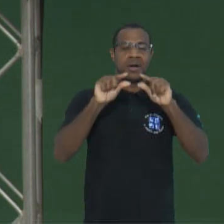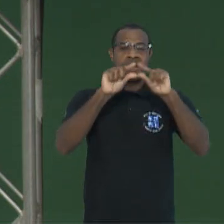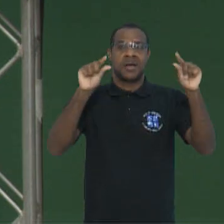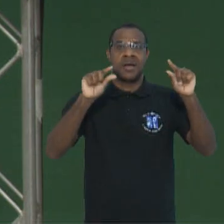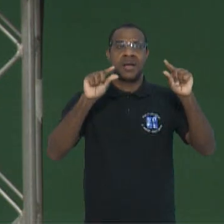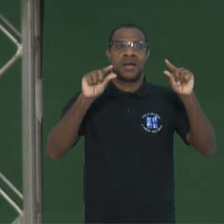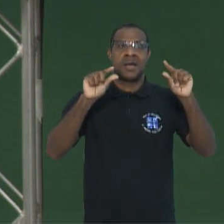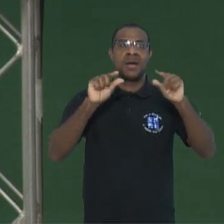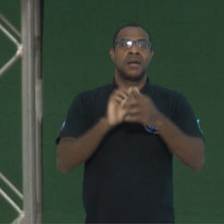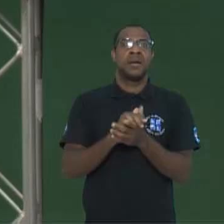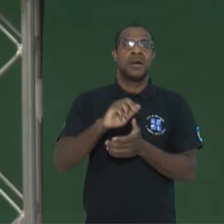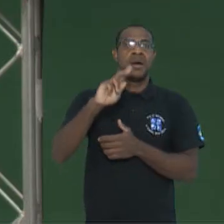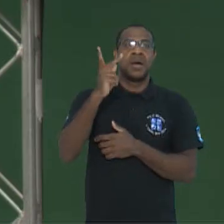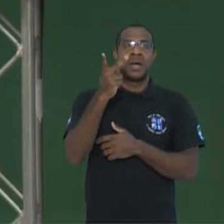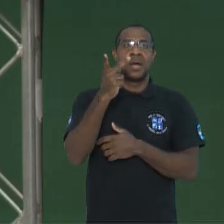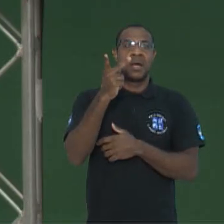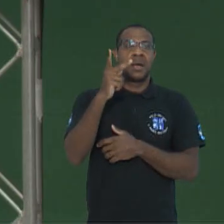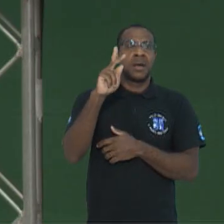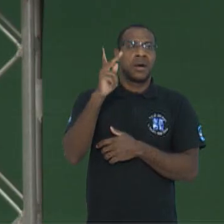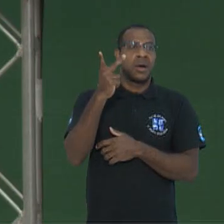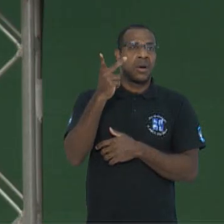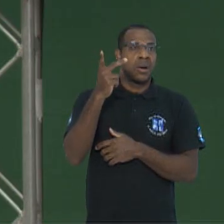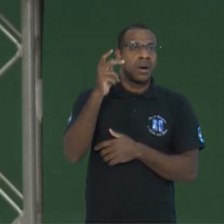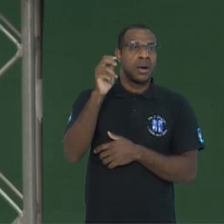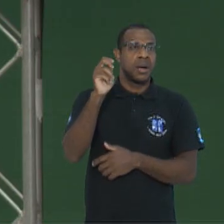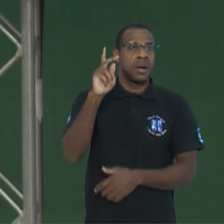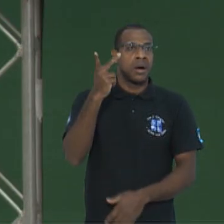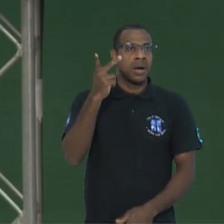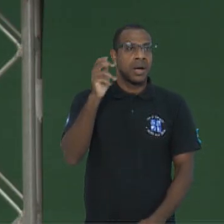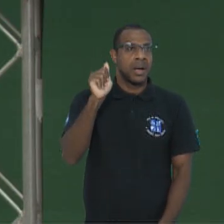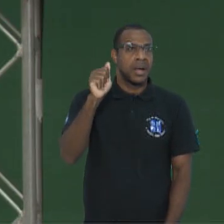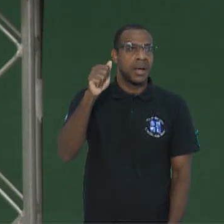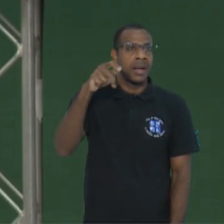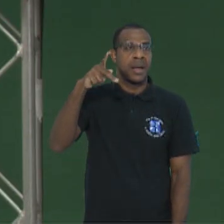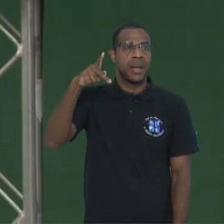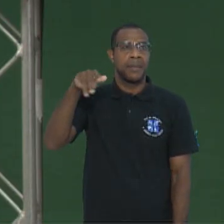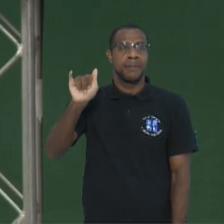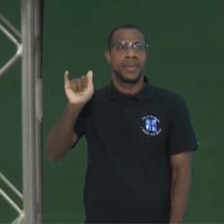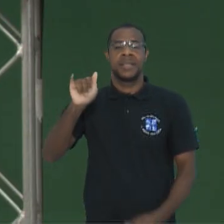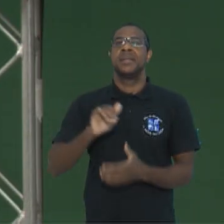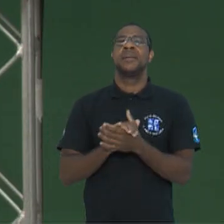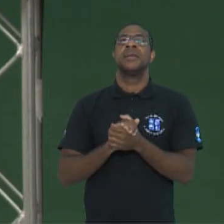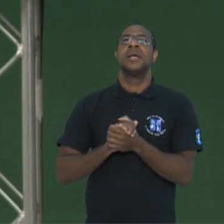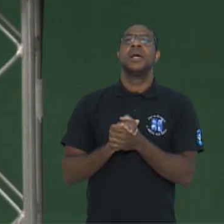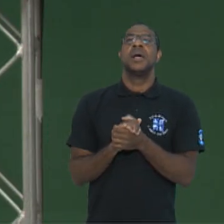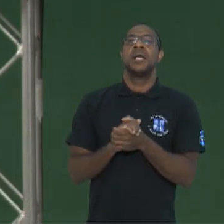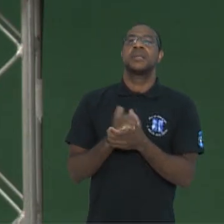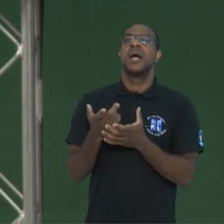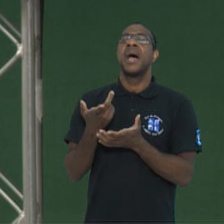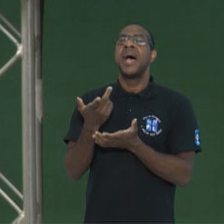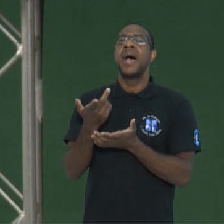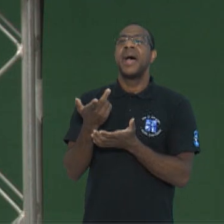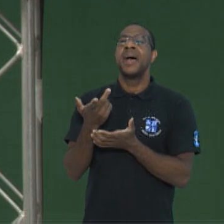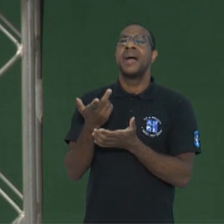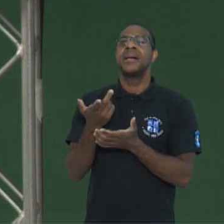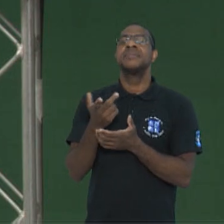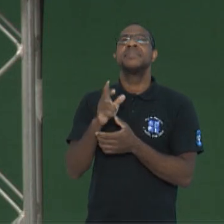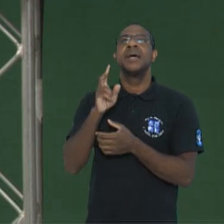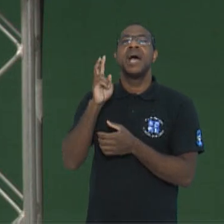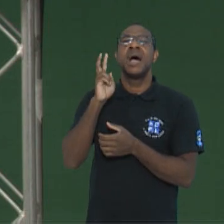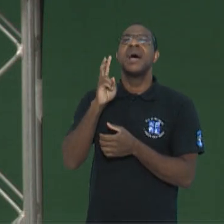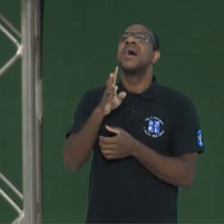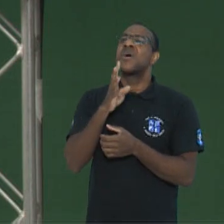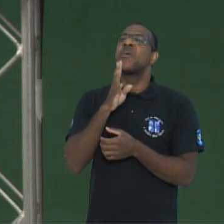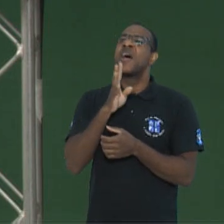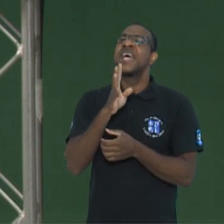uma música muito famosa, uma música muito conhecida, né, que relembra um filme, por exemplo, até o